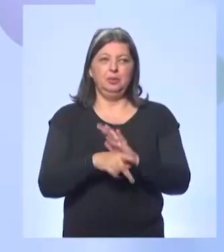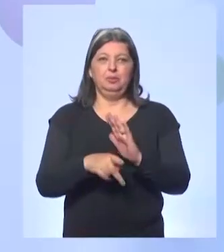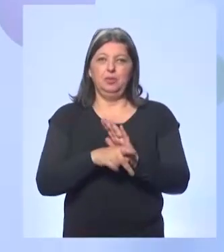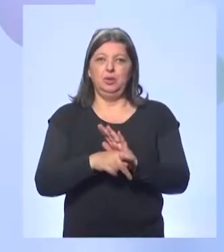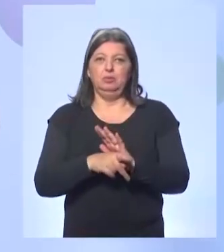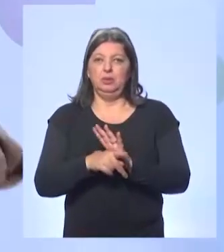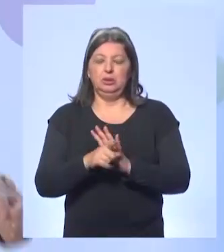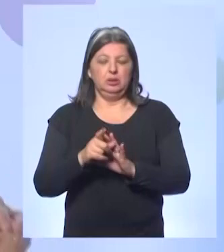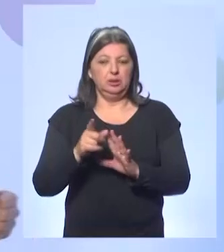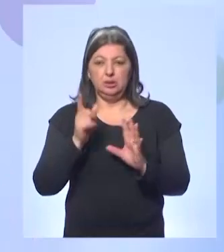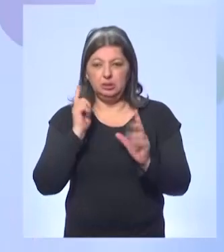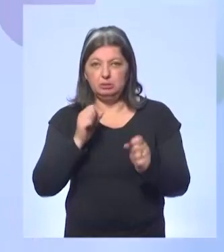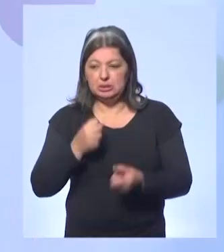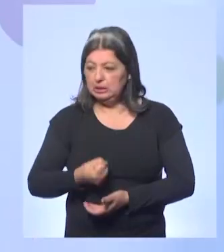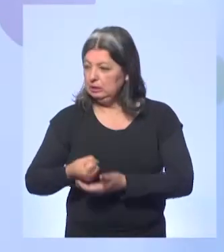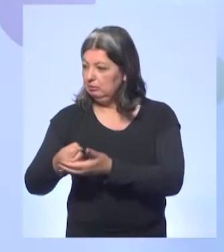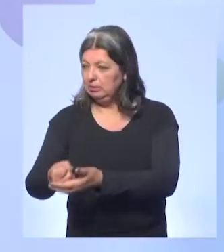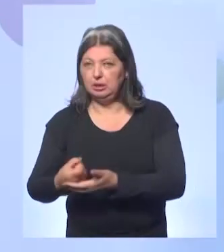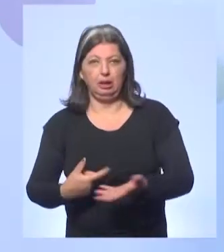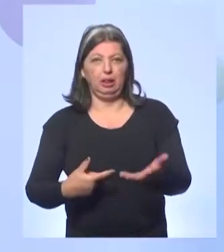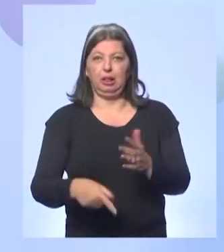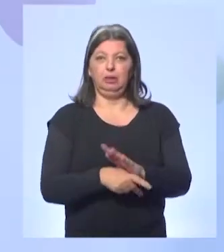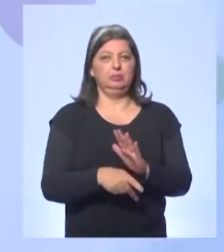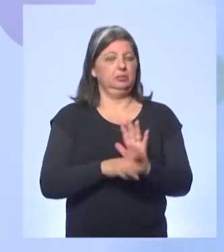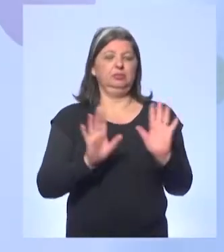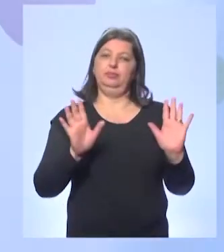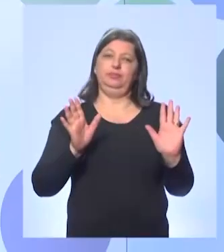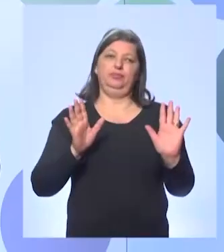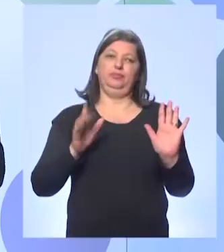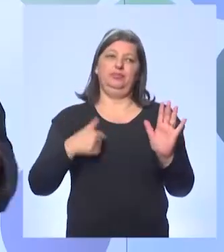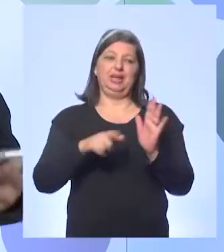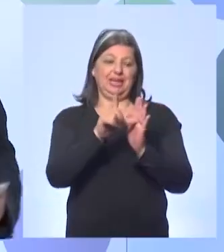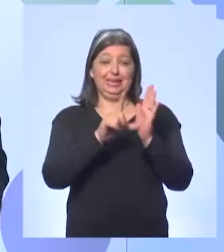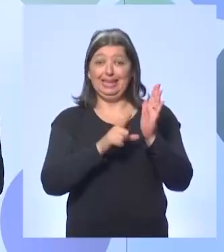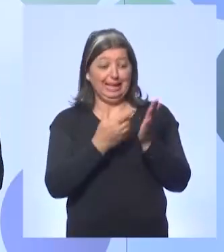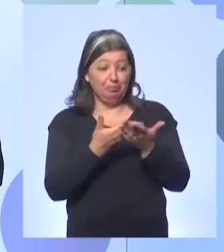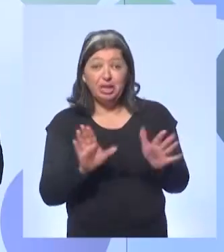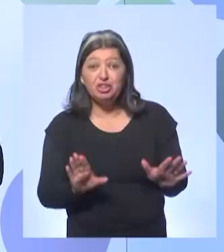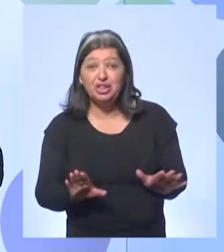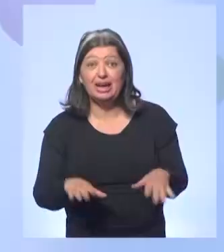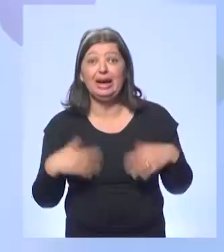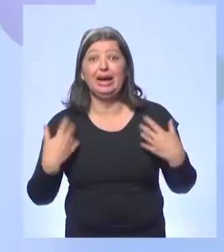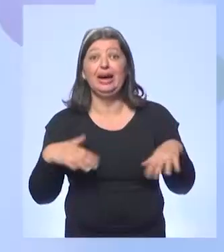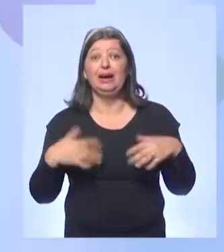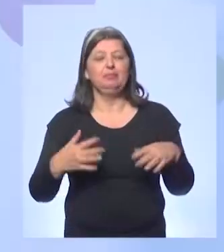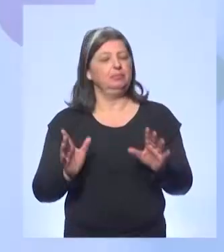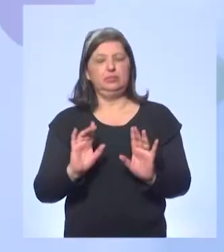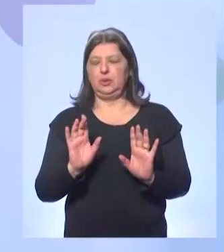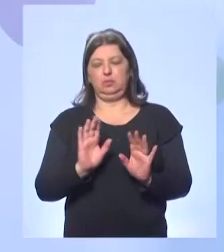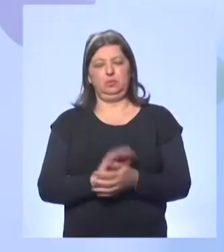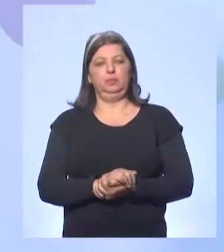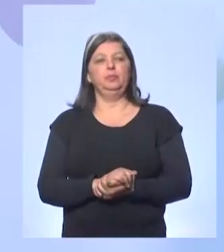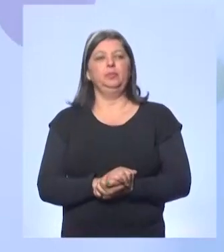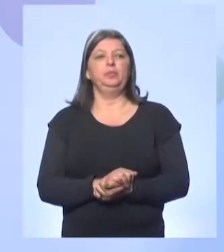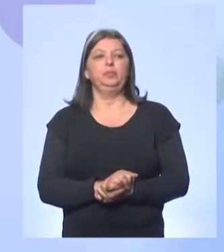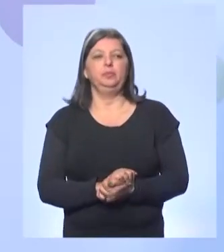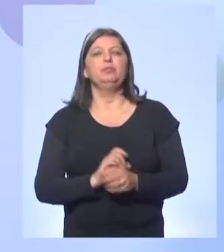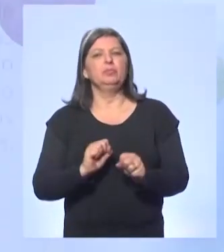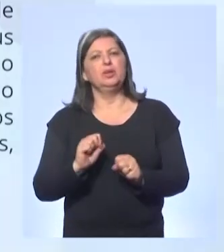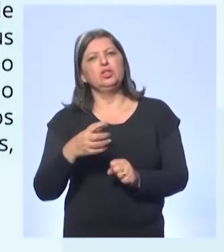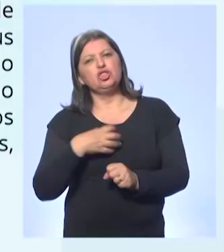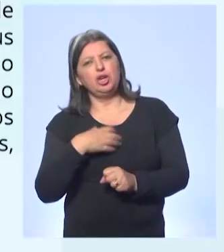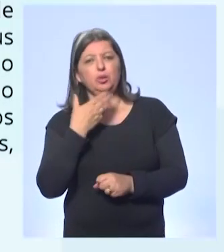sagrado, que você tem que carregar, entendeu? Não faz isso, que aí complica. Perdi minha lista, ferrou toda a aula. Não, isso não pode acontecer, tá? Então, pegue a melhor